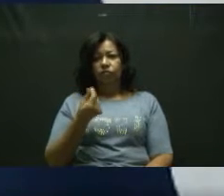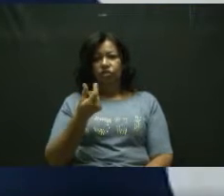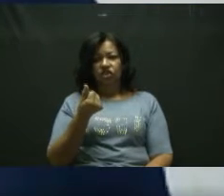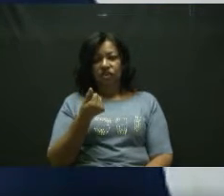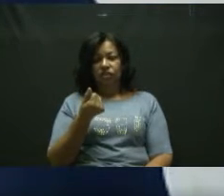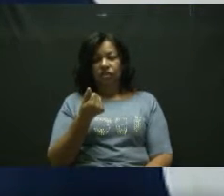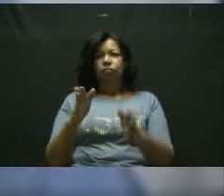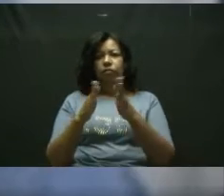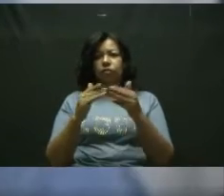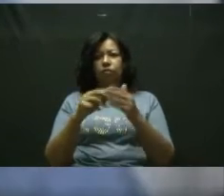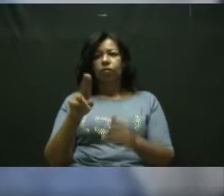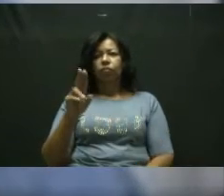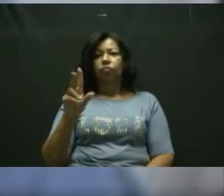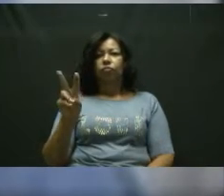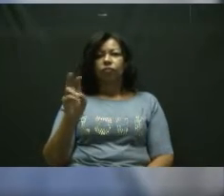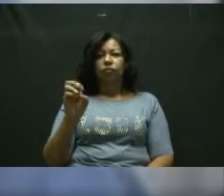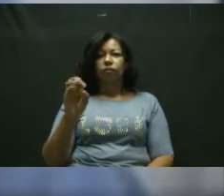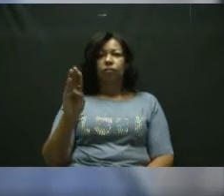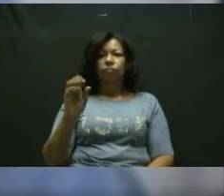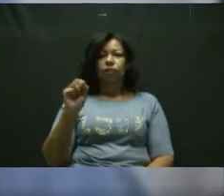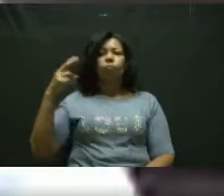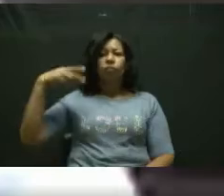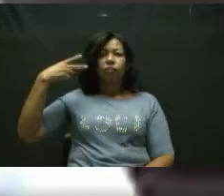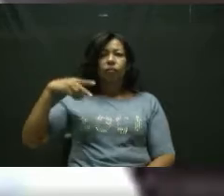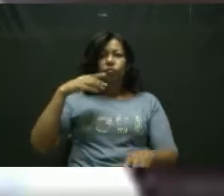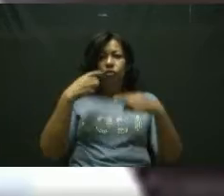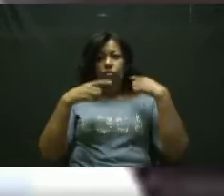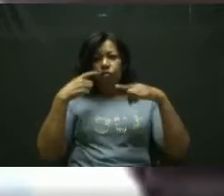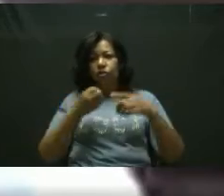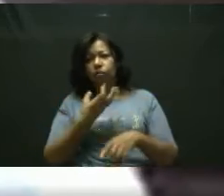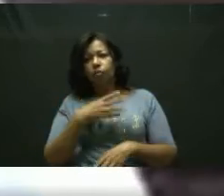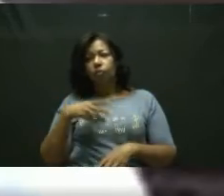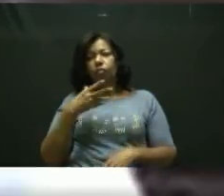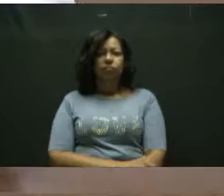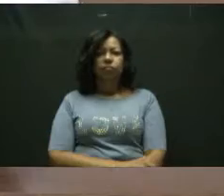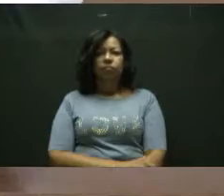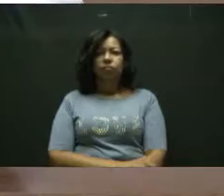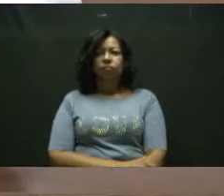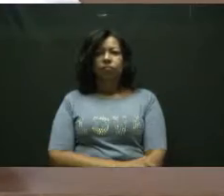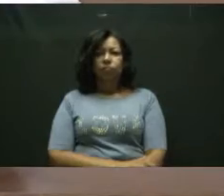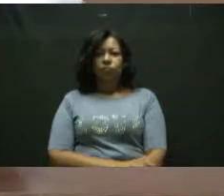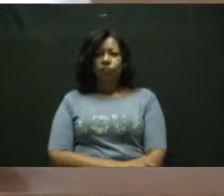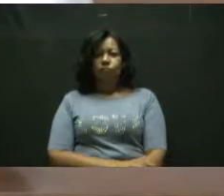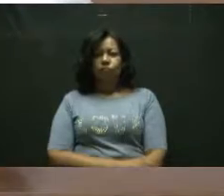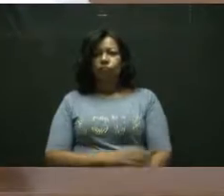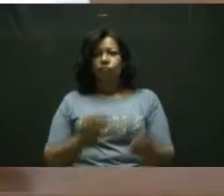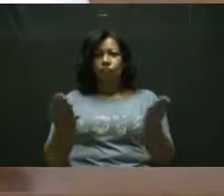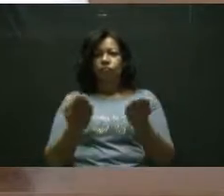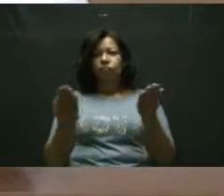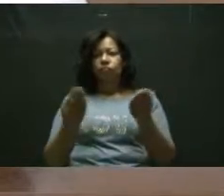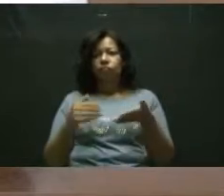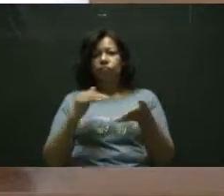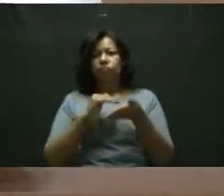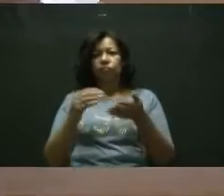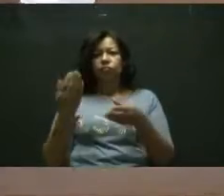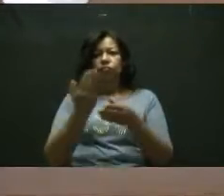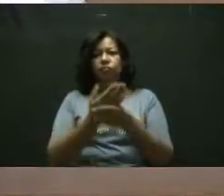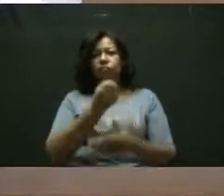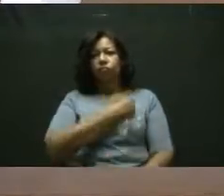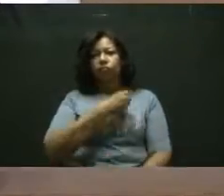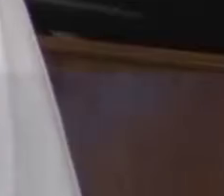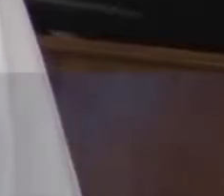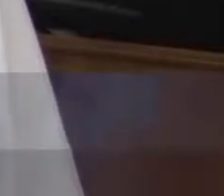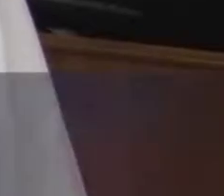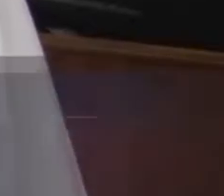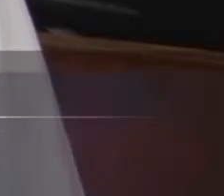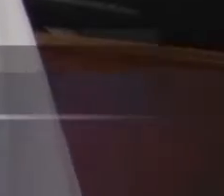programa de parcelamento especial do município como explica o presidente da casa de leis ou vereadora fábio alves moreira o